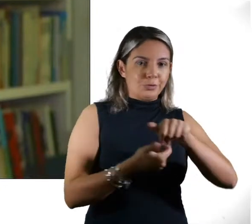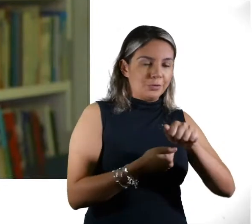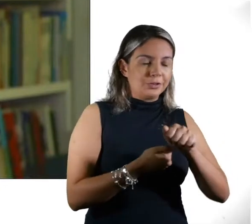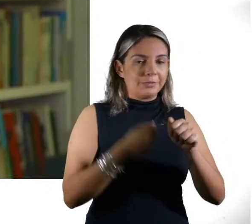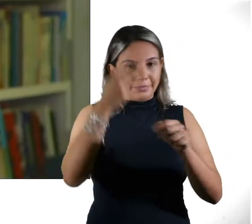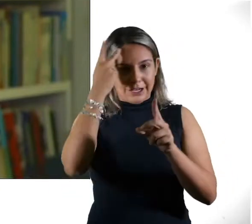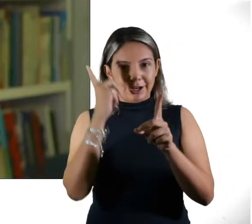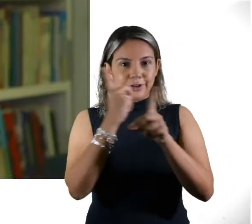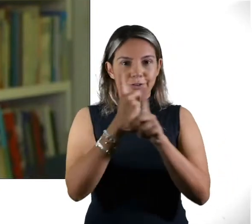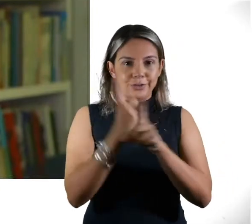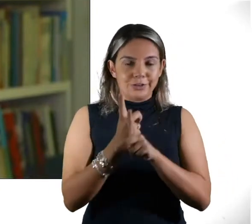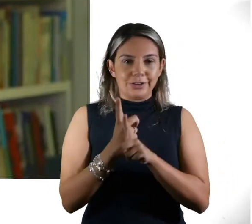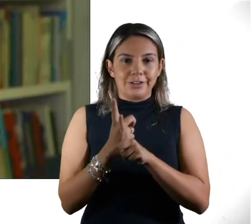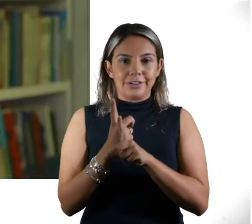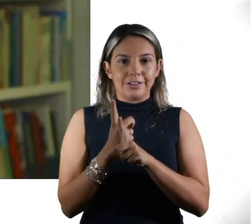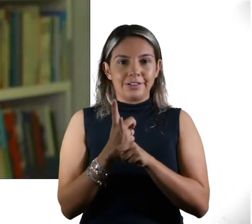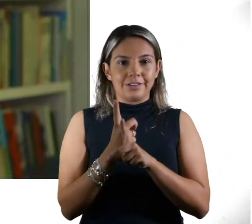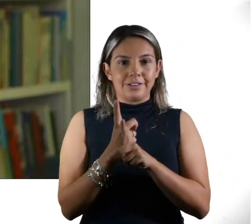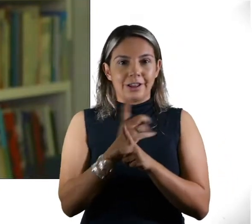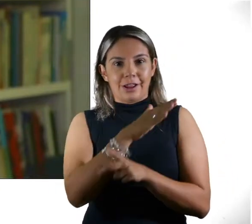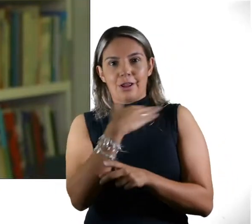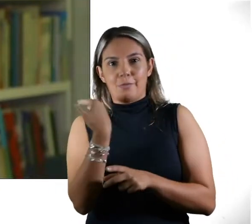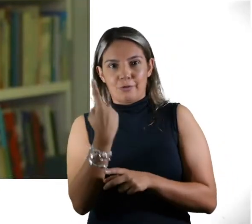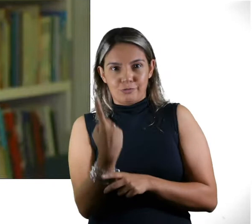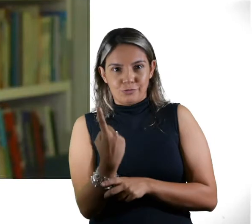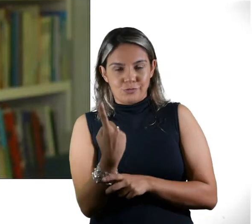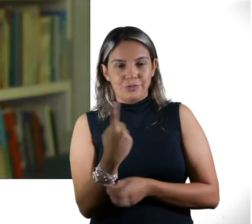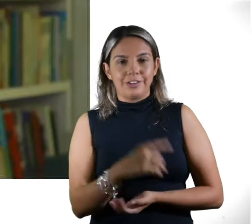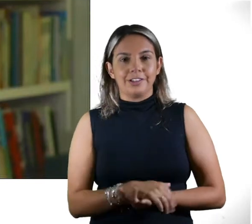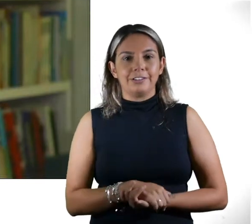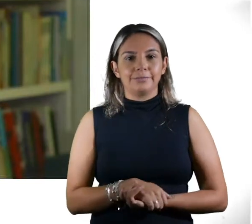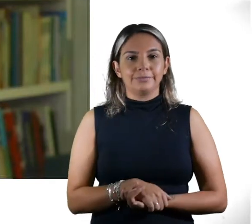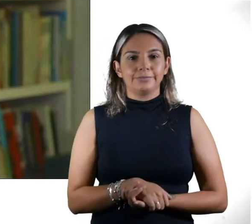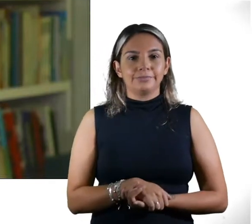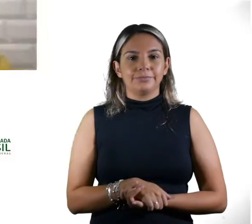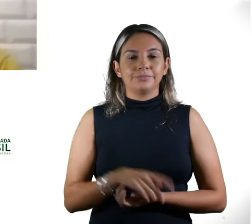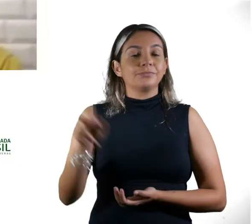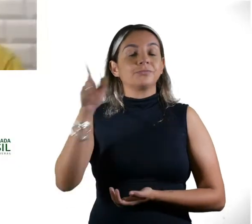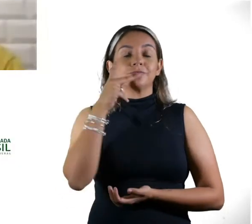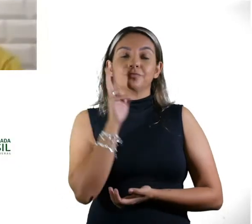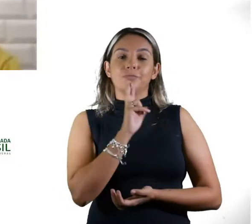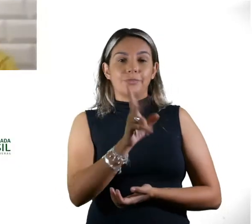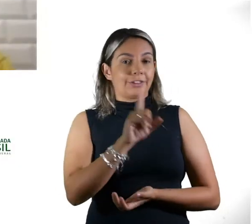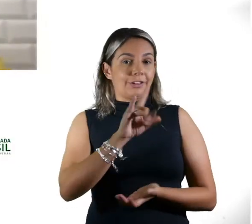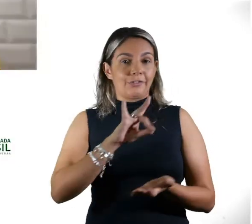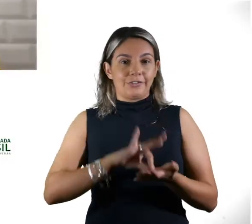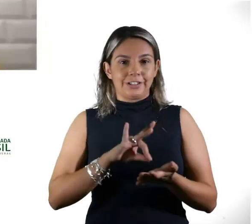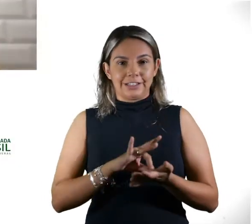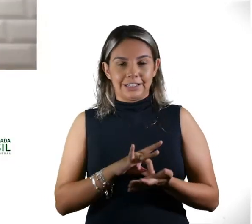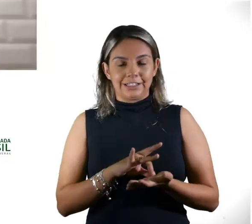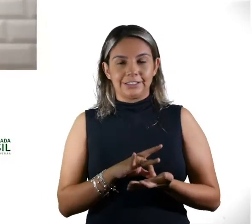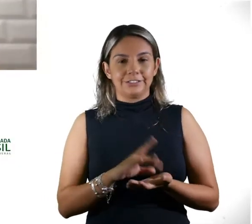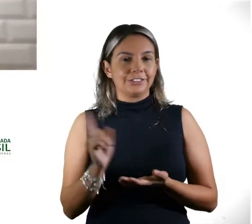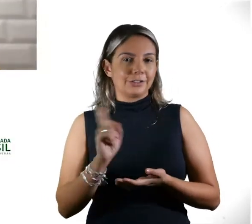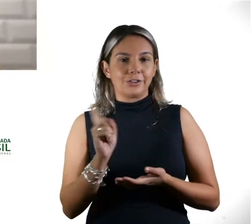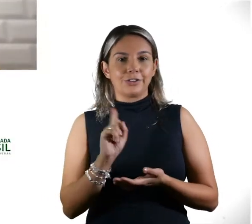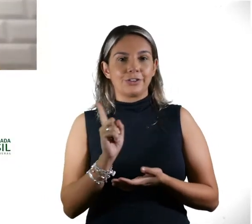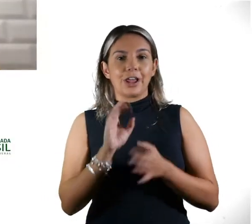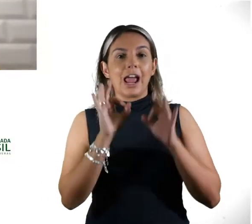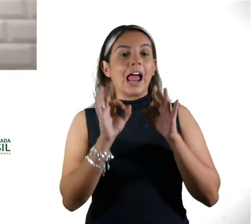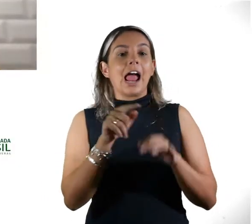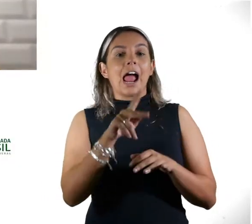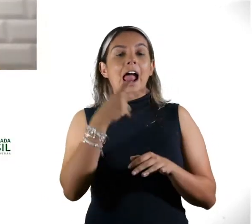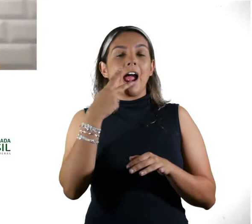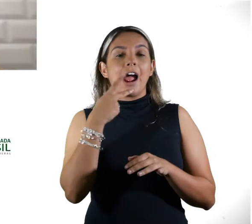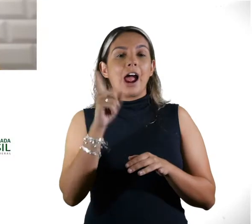para se encontrar e tramar a morte de um deles? Não, na verdade não é